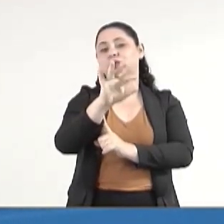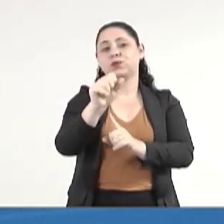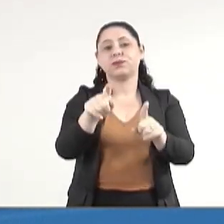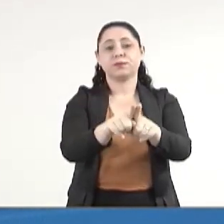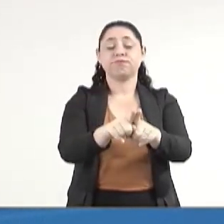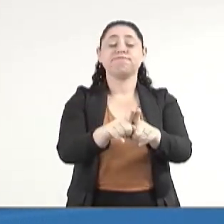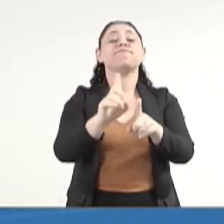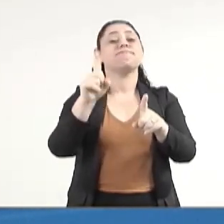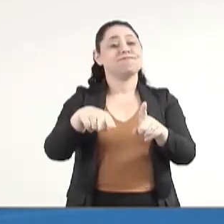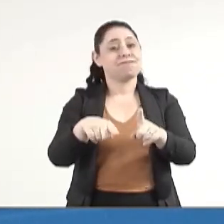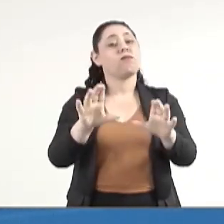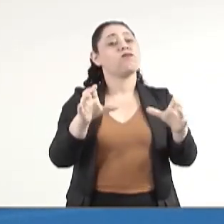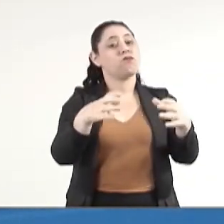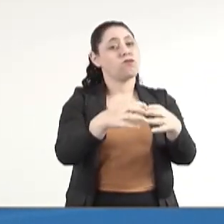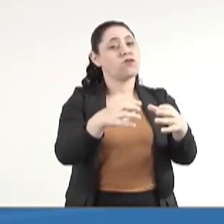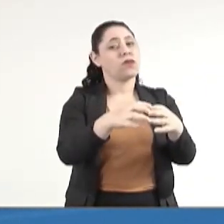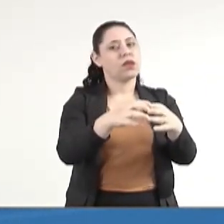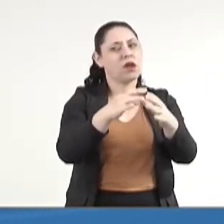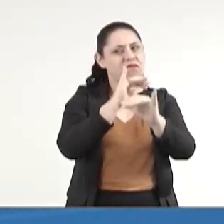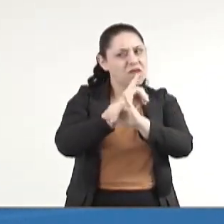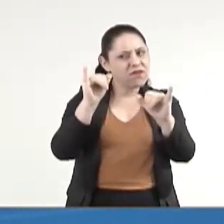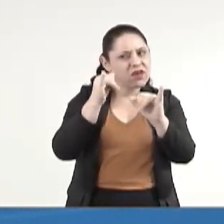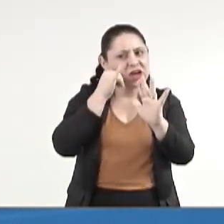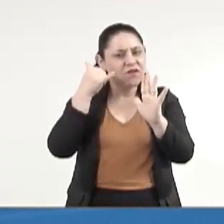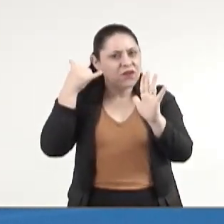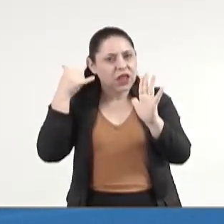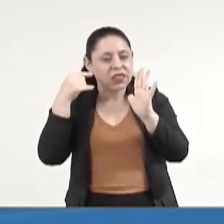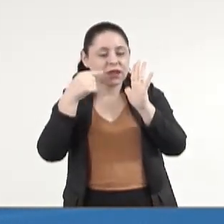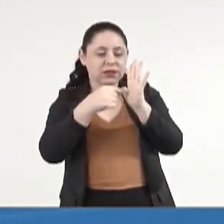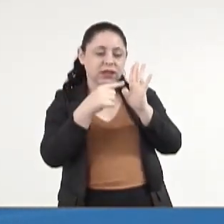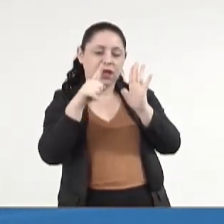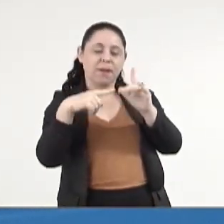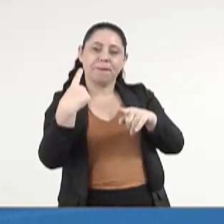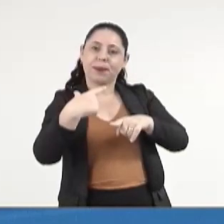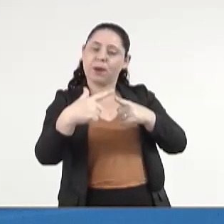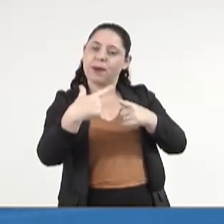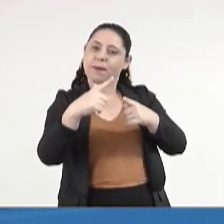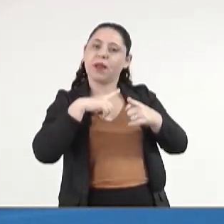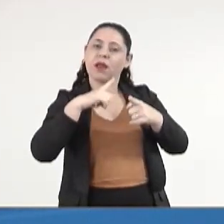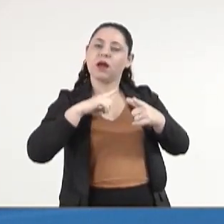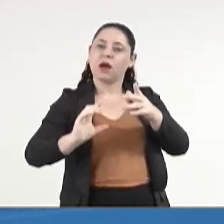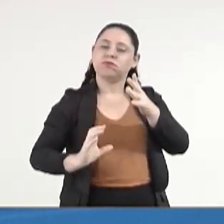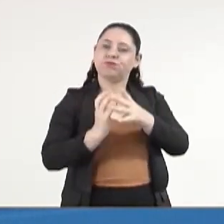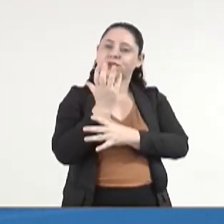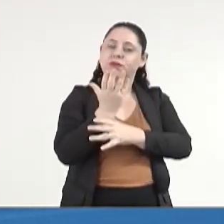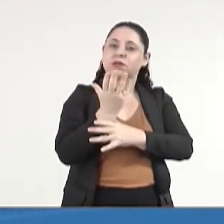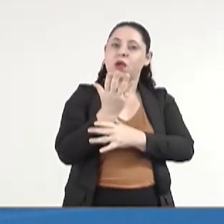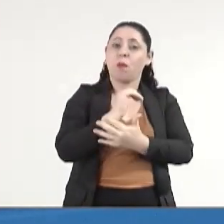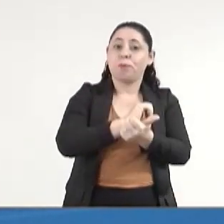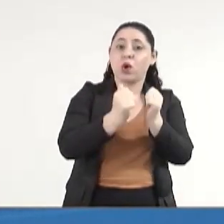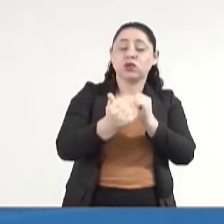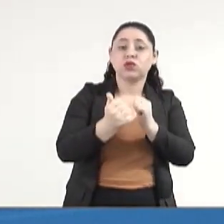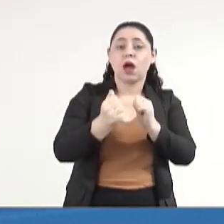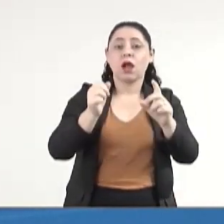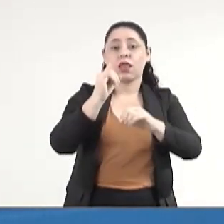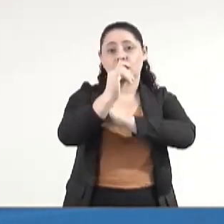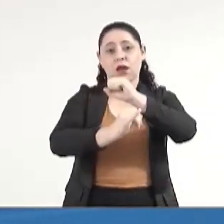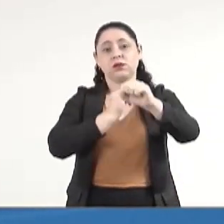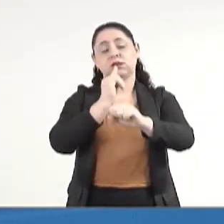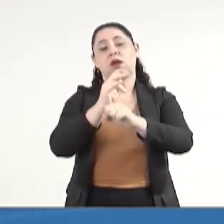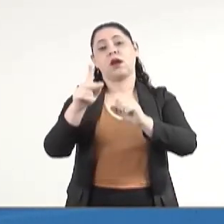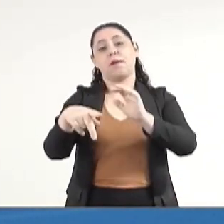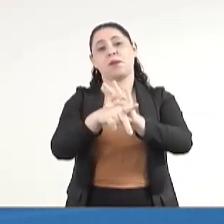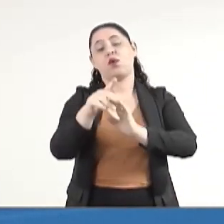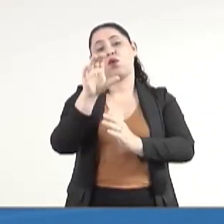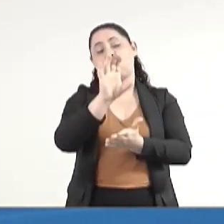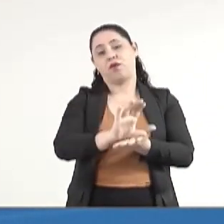diversas abrangências estão denunciando os danos causados pelas apostas online. Uma dessas